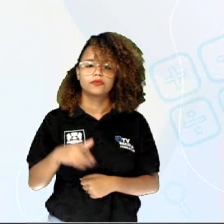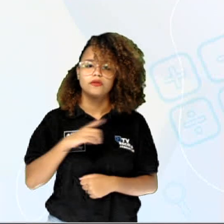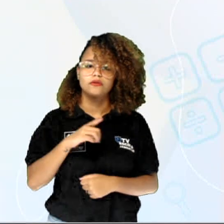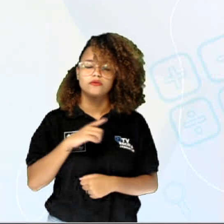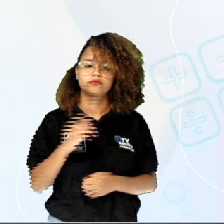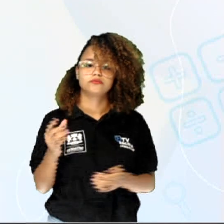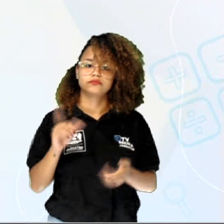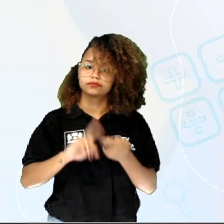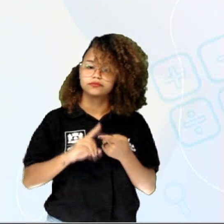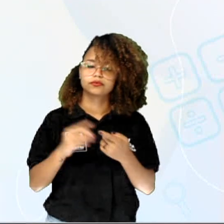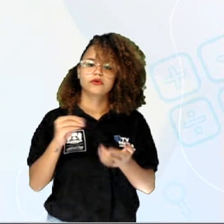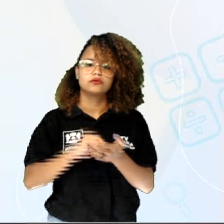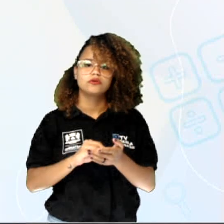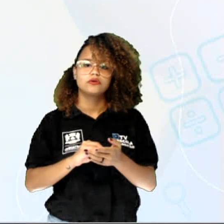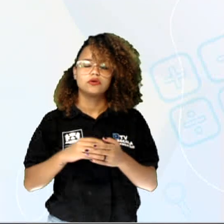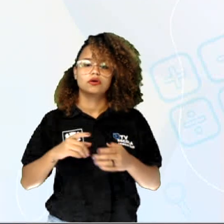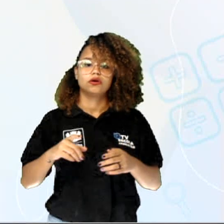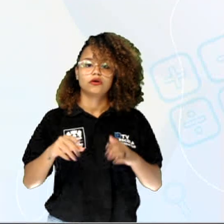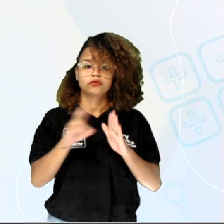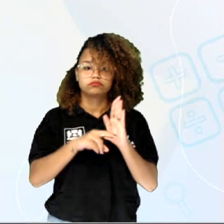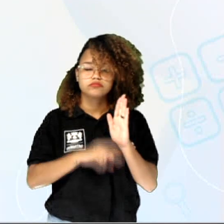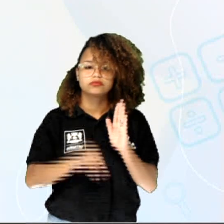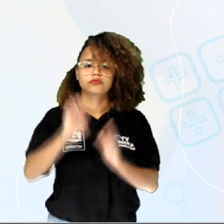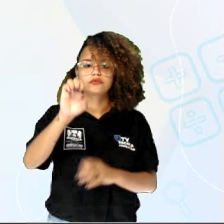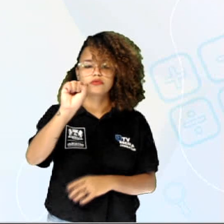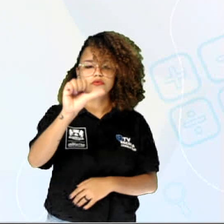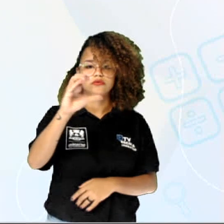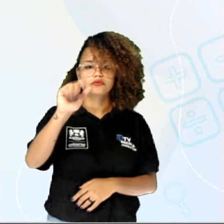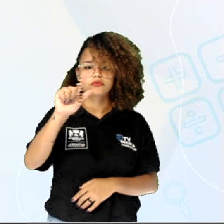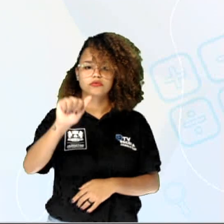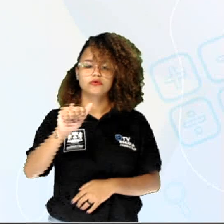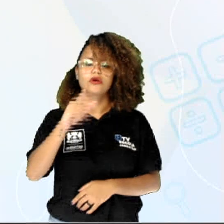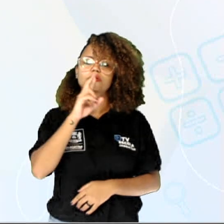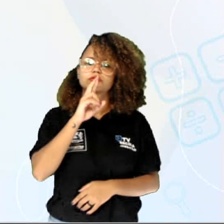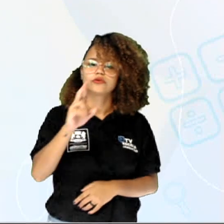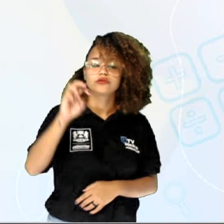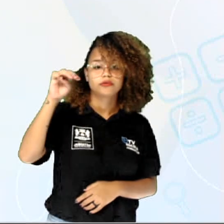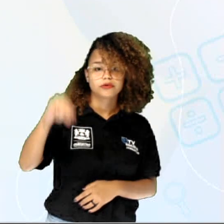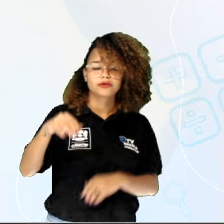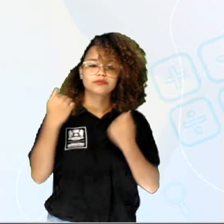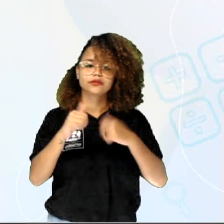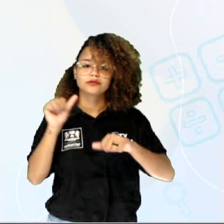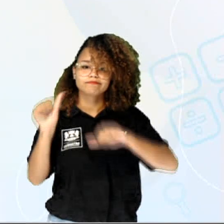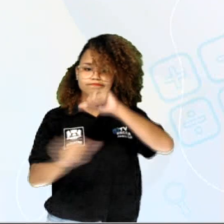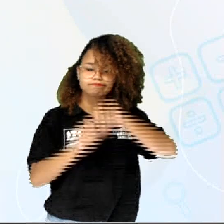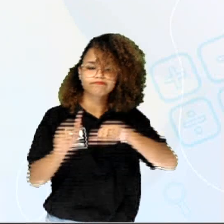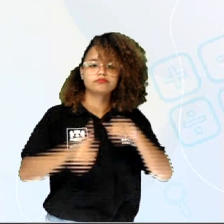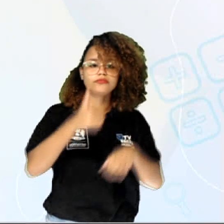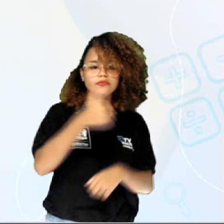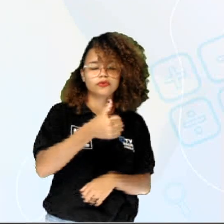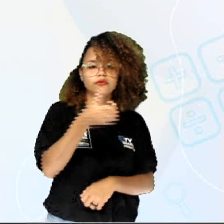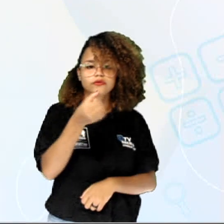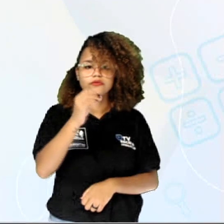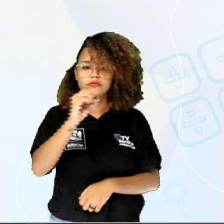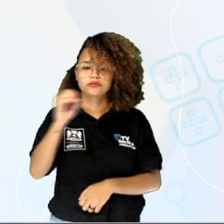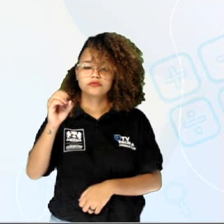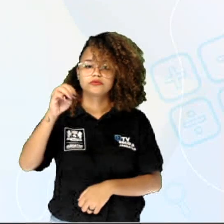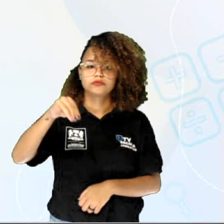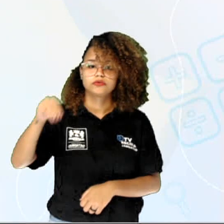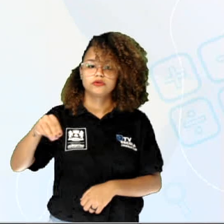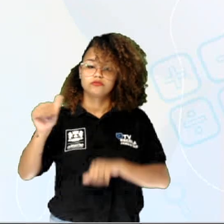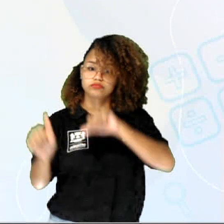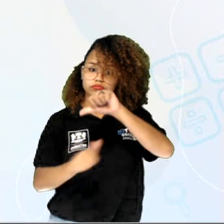140. Então, se eu tenho, no caso aqui, o tamanho da garota abelha é